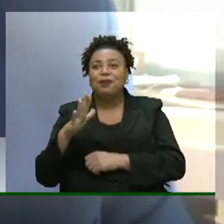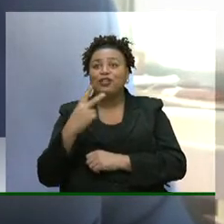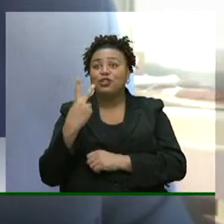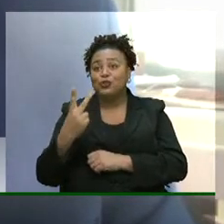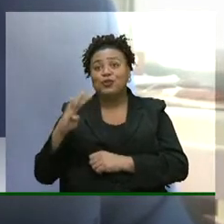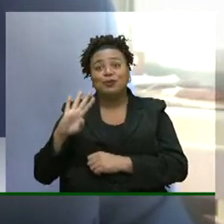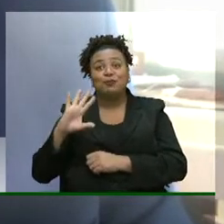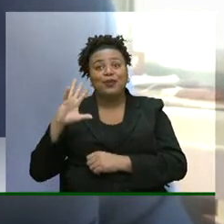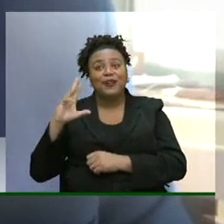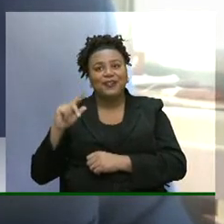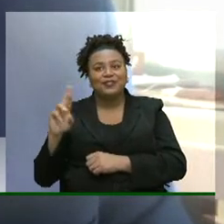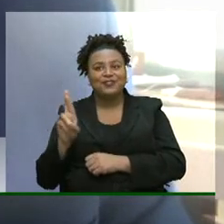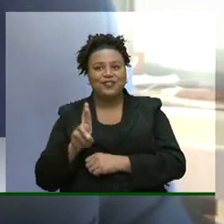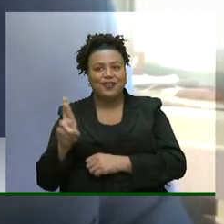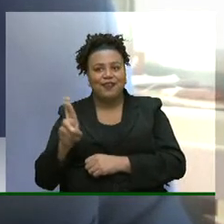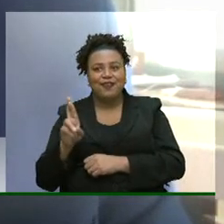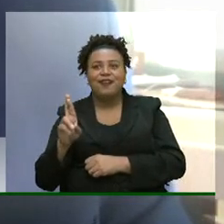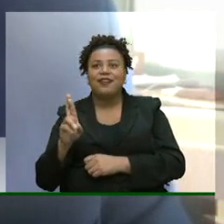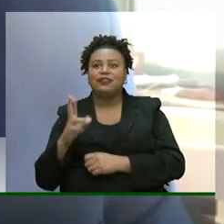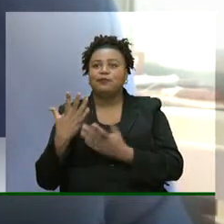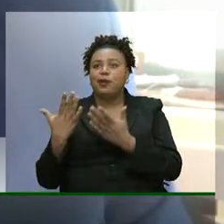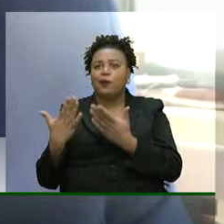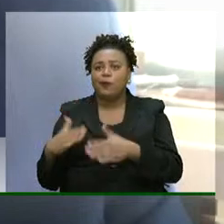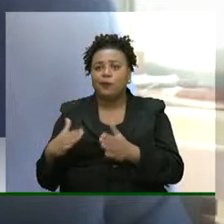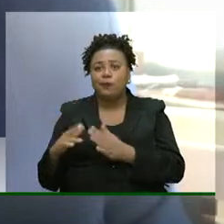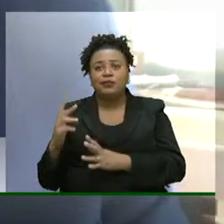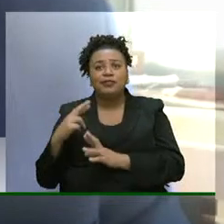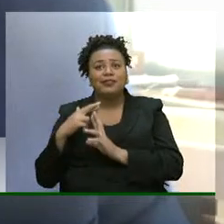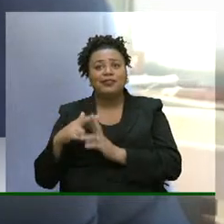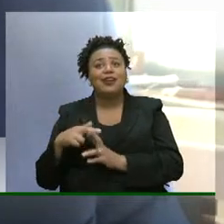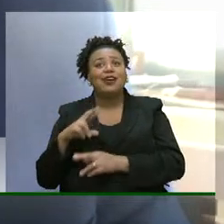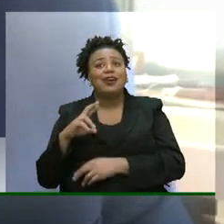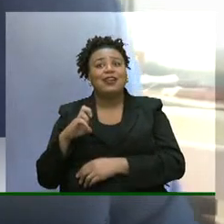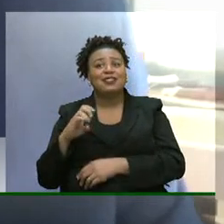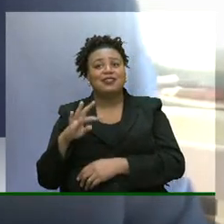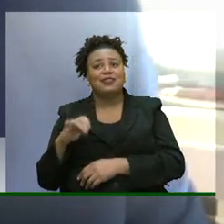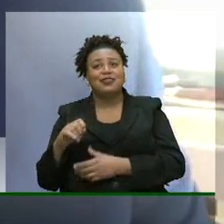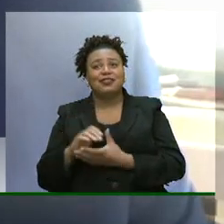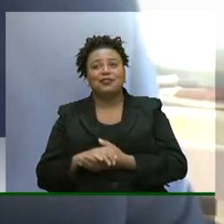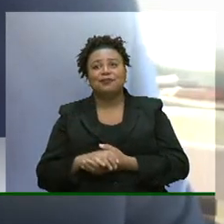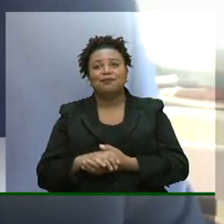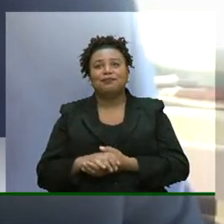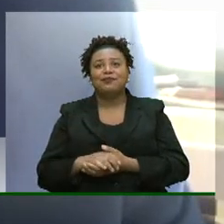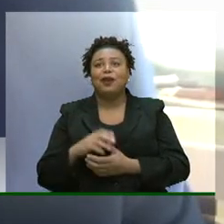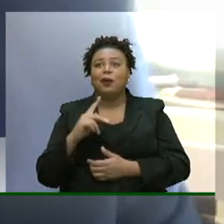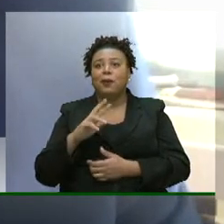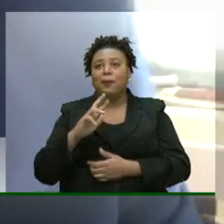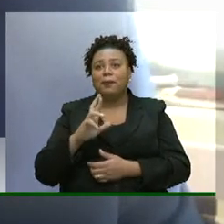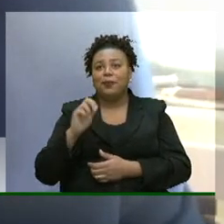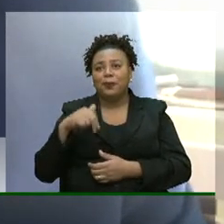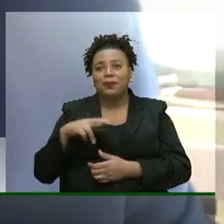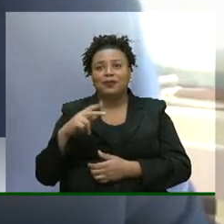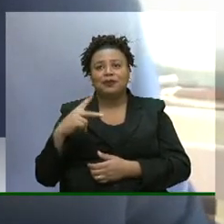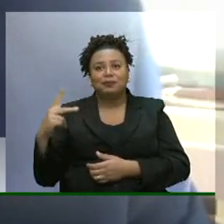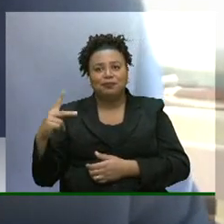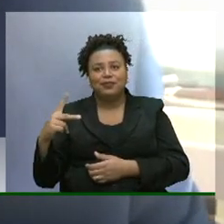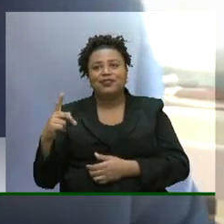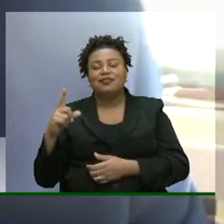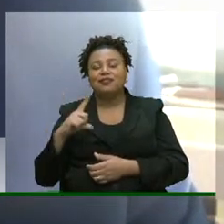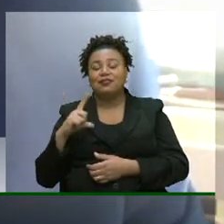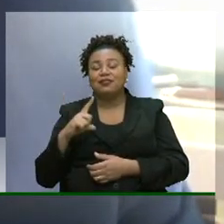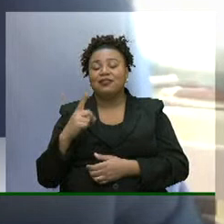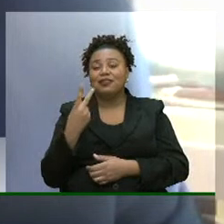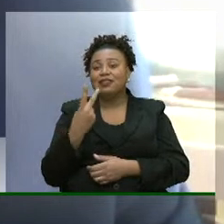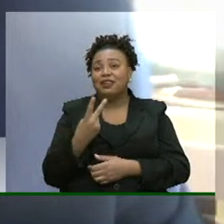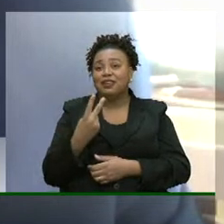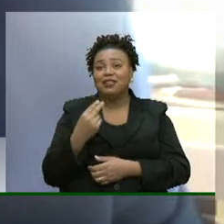de reais para compensação das receitas. No caso do Pronamp, foram quase 3 bilhões de reais